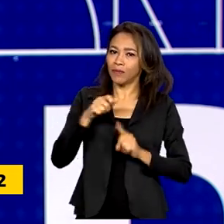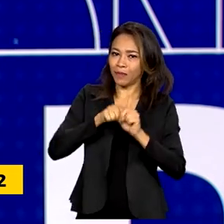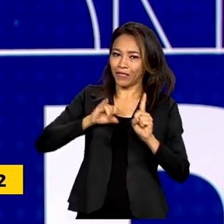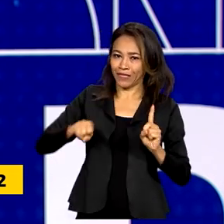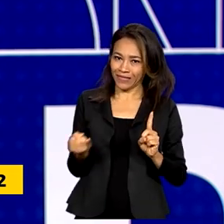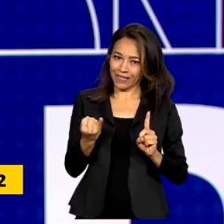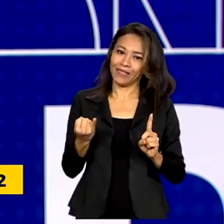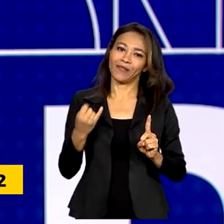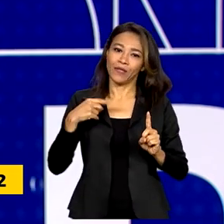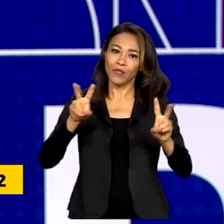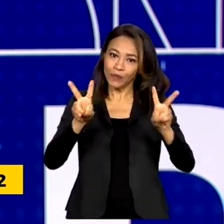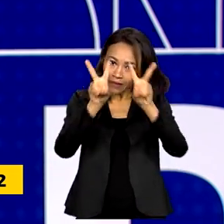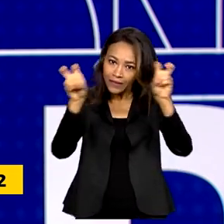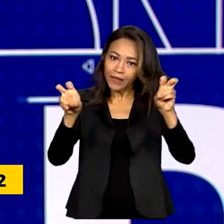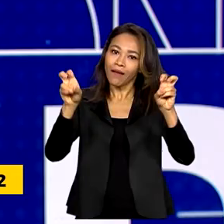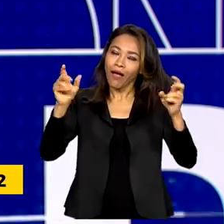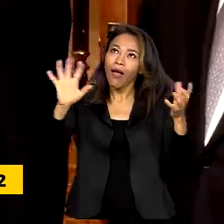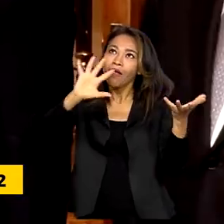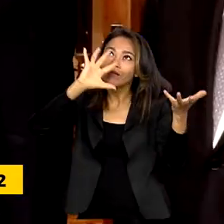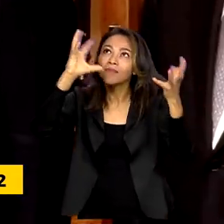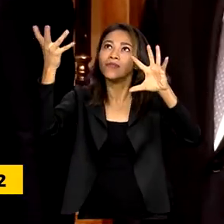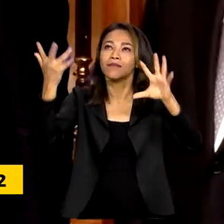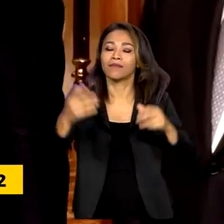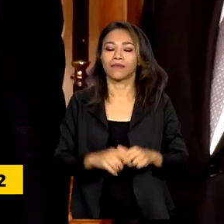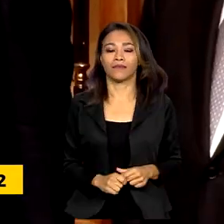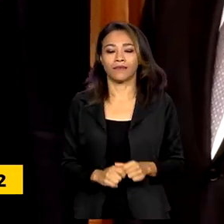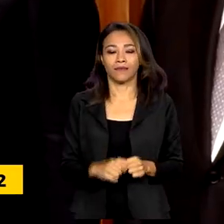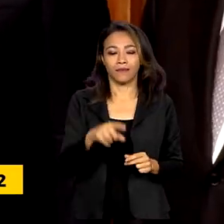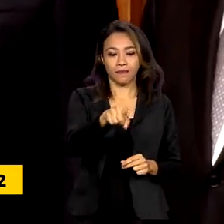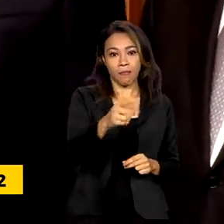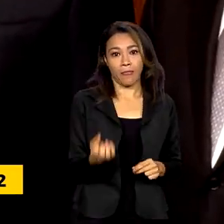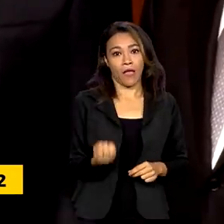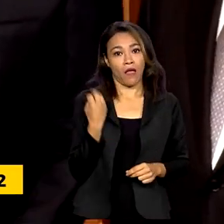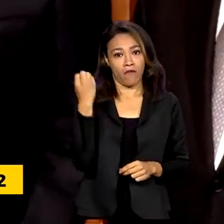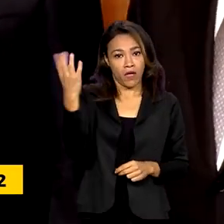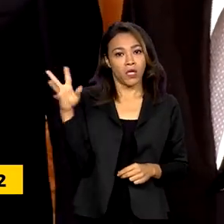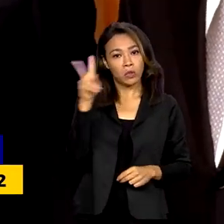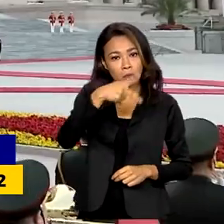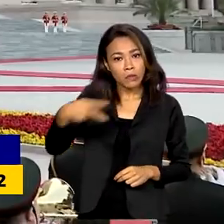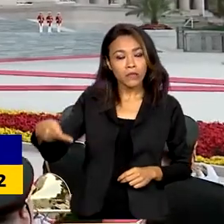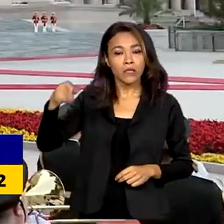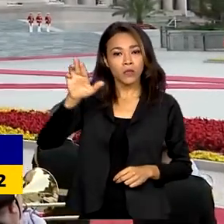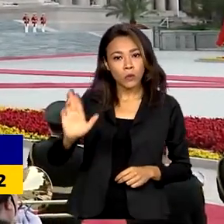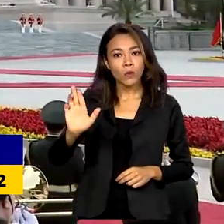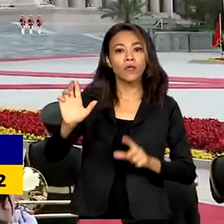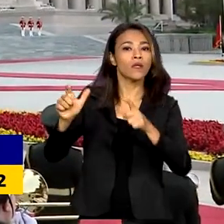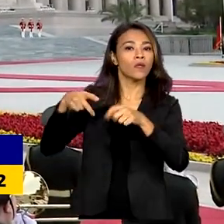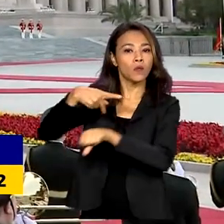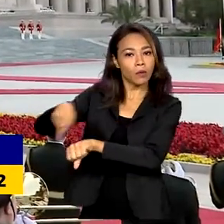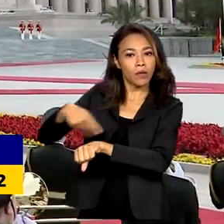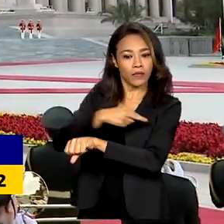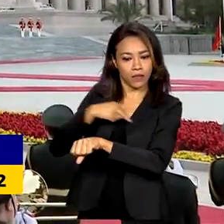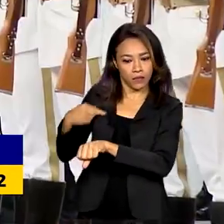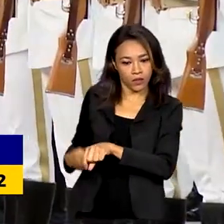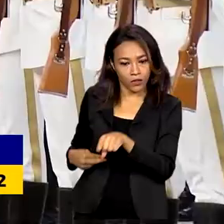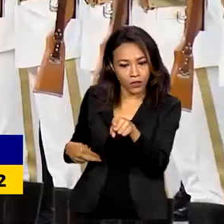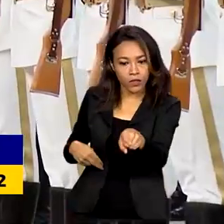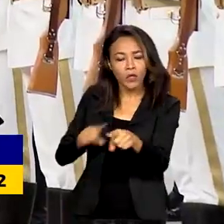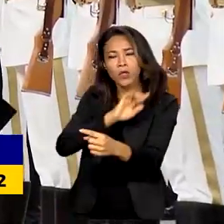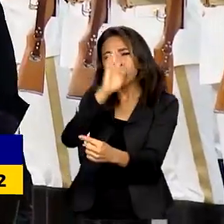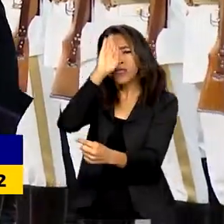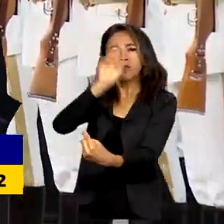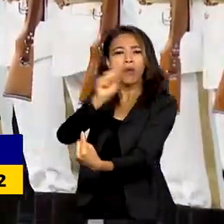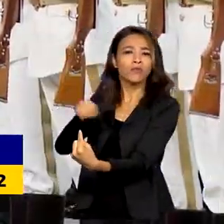está no centro das discussões. A viagem do presidente Luiz Inácio Lula da Silva à China teve como principal objetivo